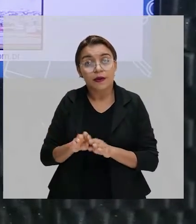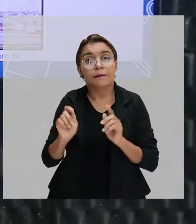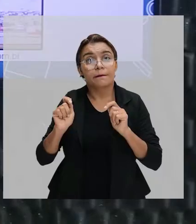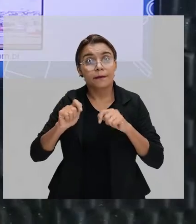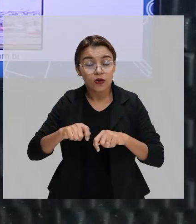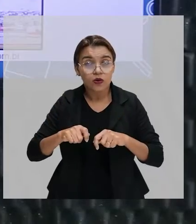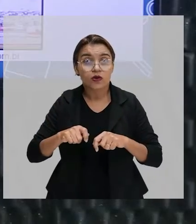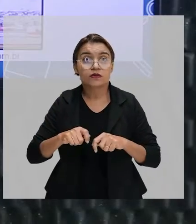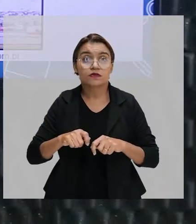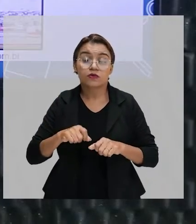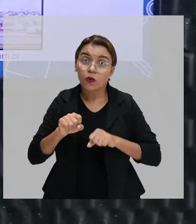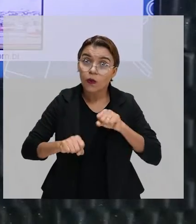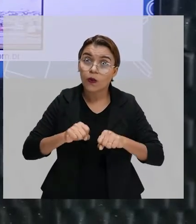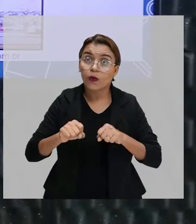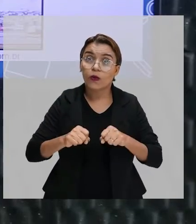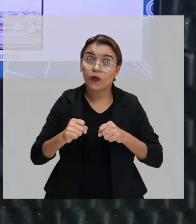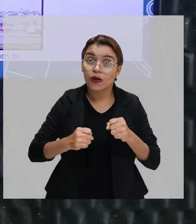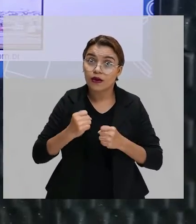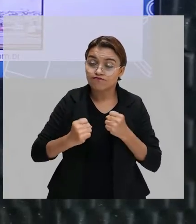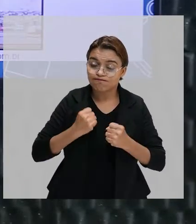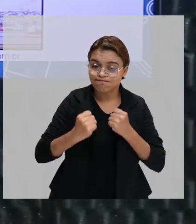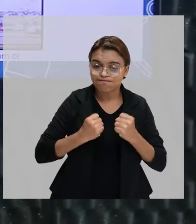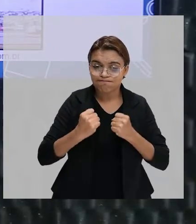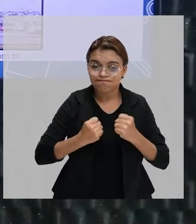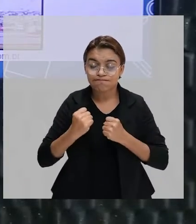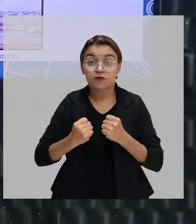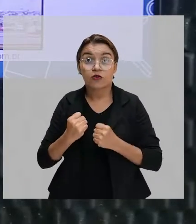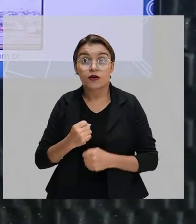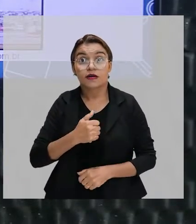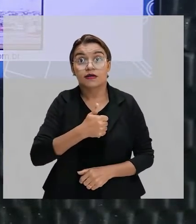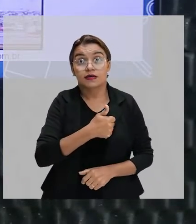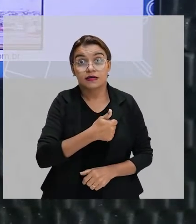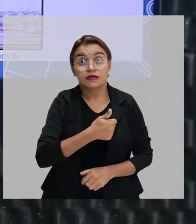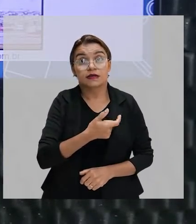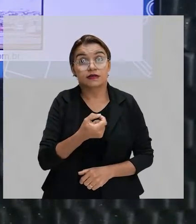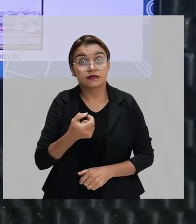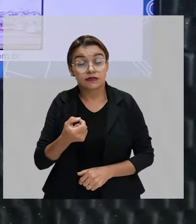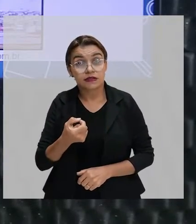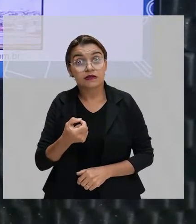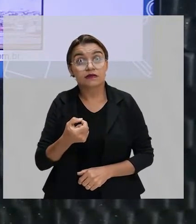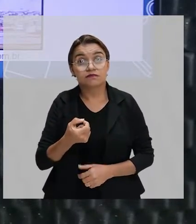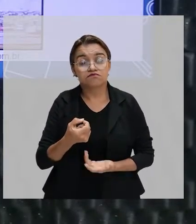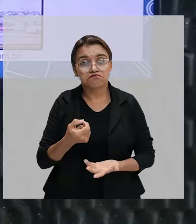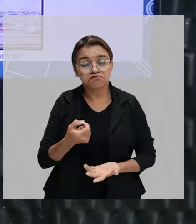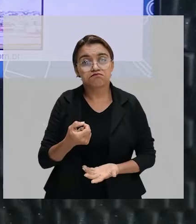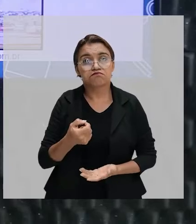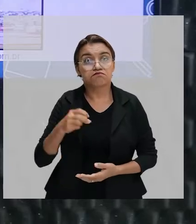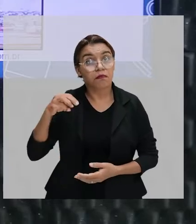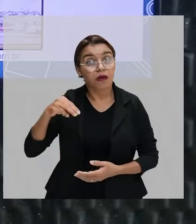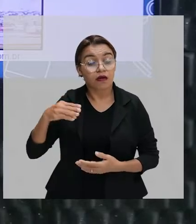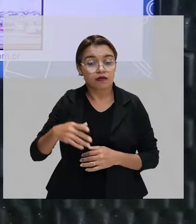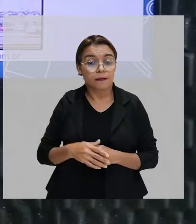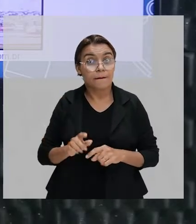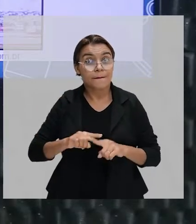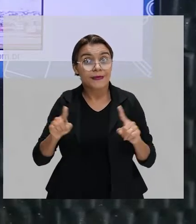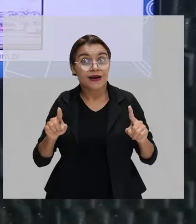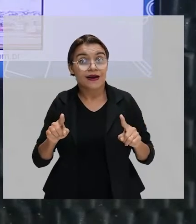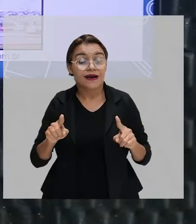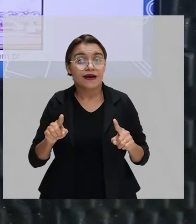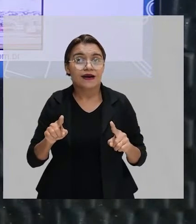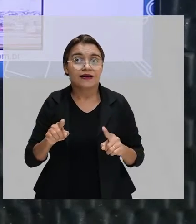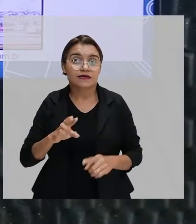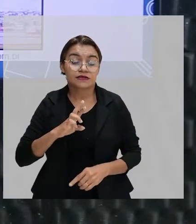podem correr até os cem metros mas jamais eles terão resultados que aqueles atletas